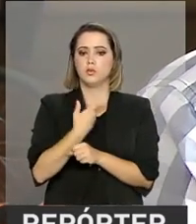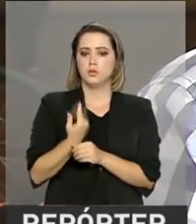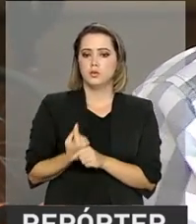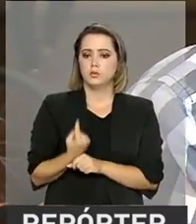devemos assim